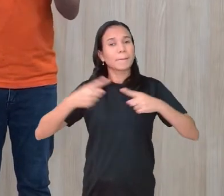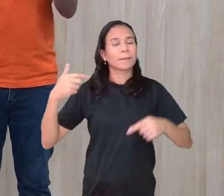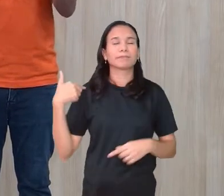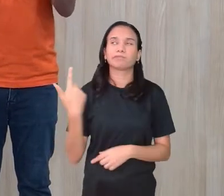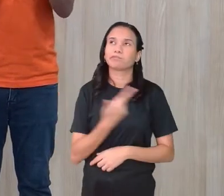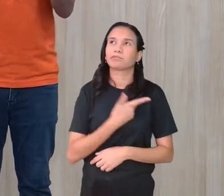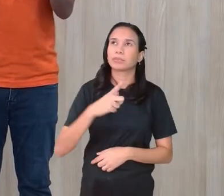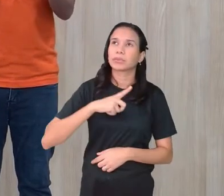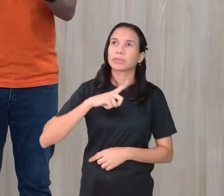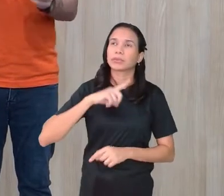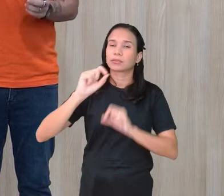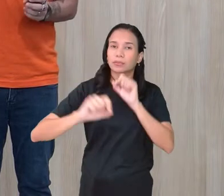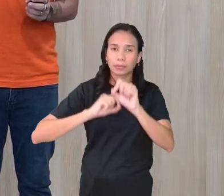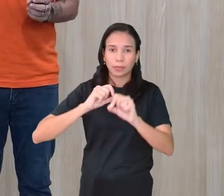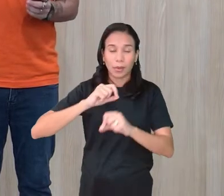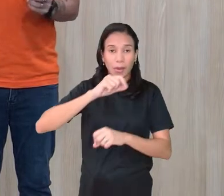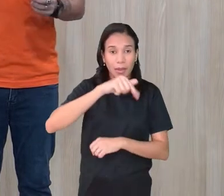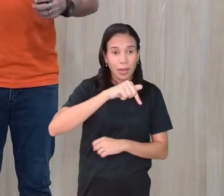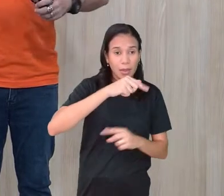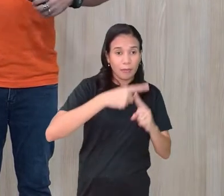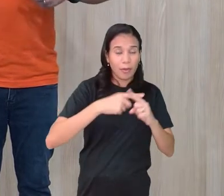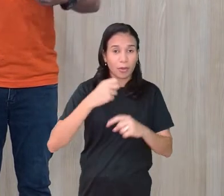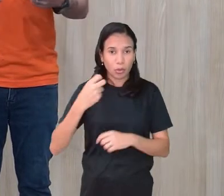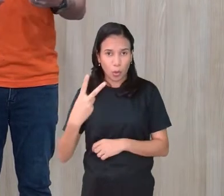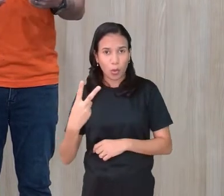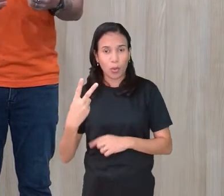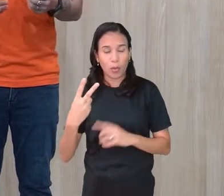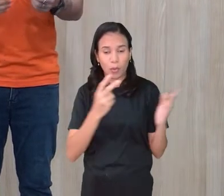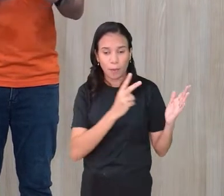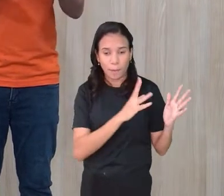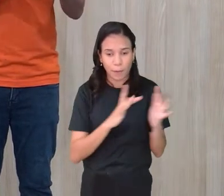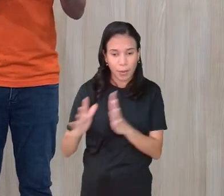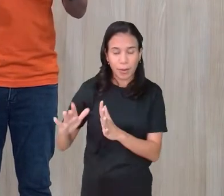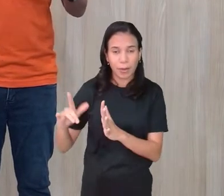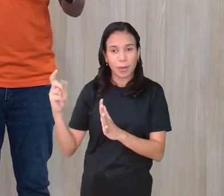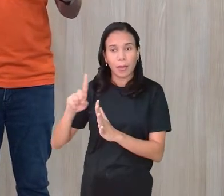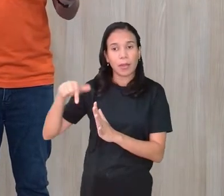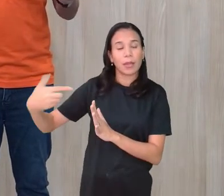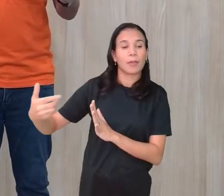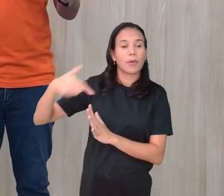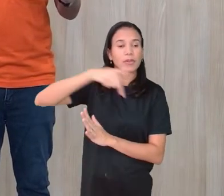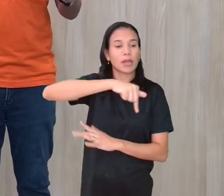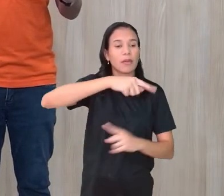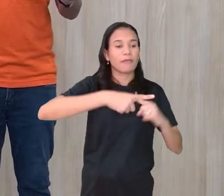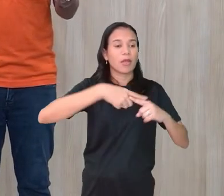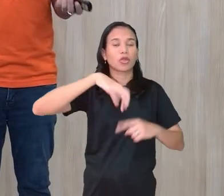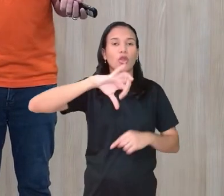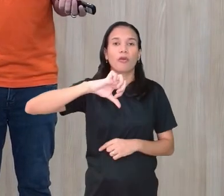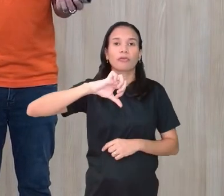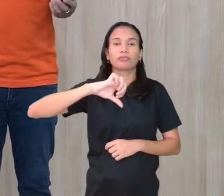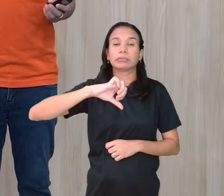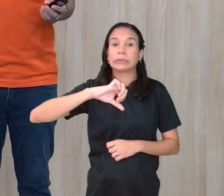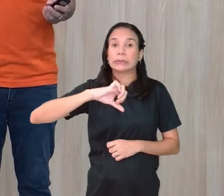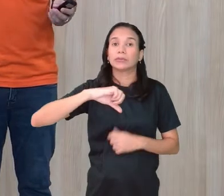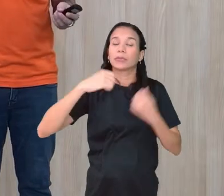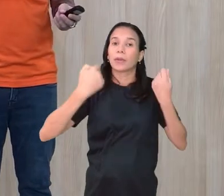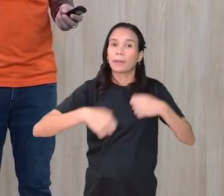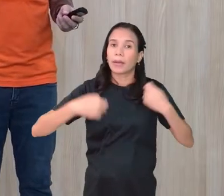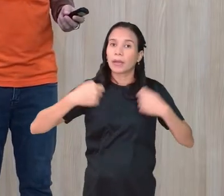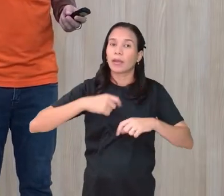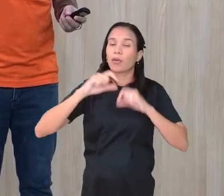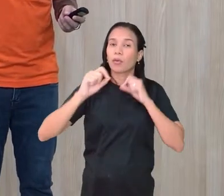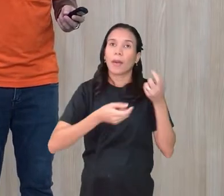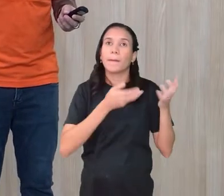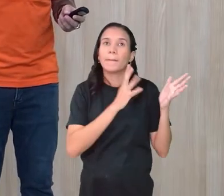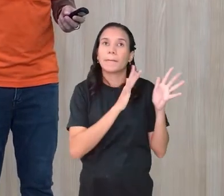eu tiver na multiplicação do 7 por 2 e na sequência eu precisar do 7 vezes 9, eu teria que passar por